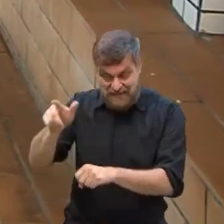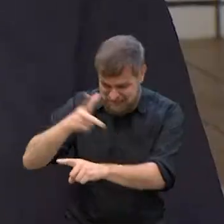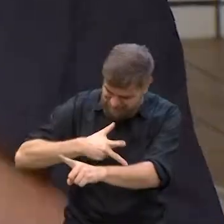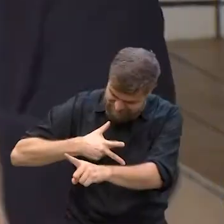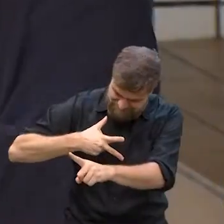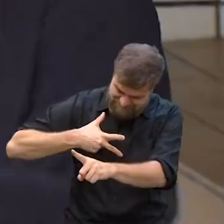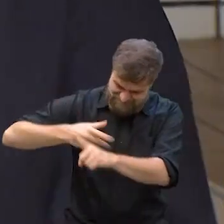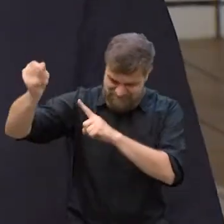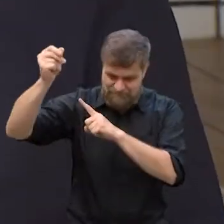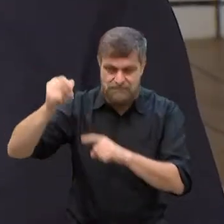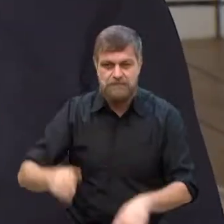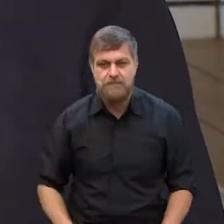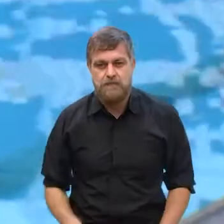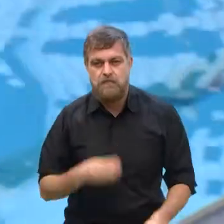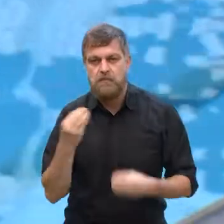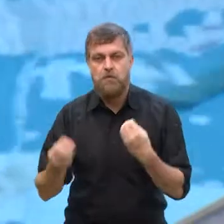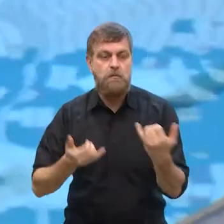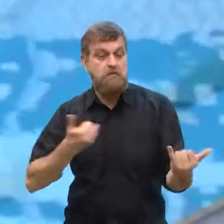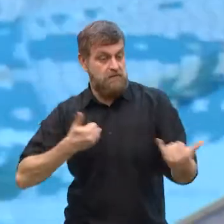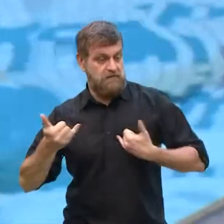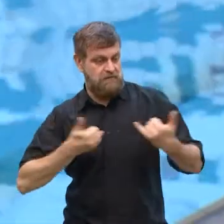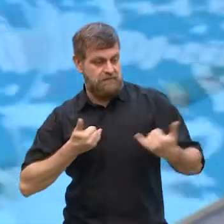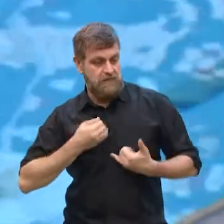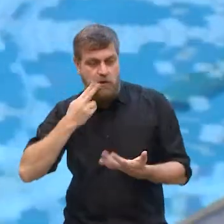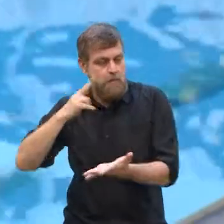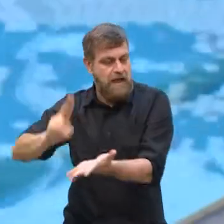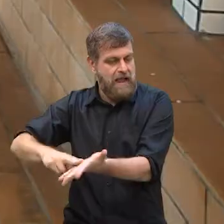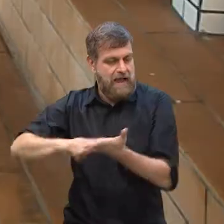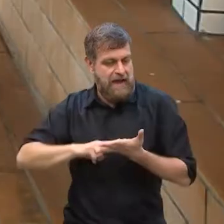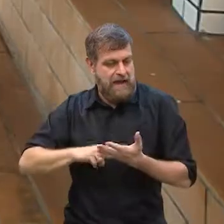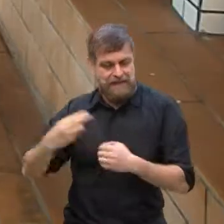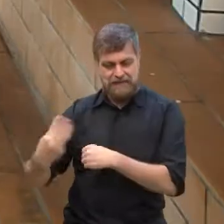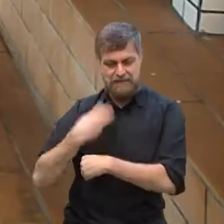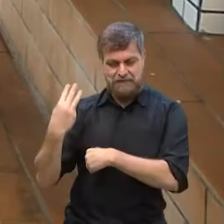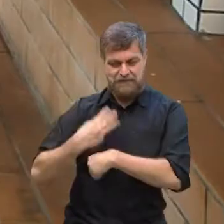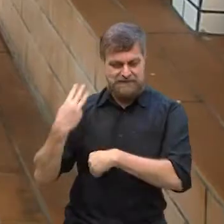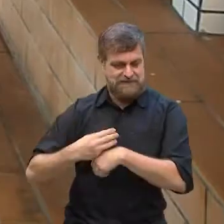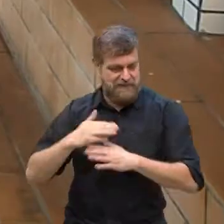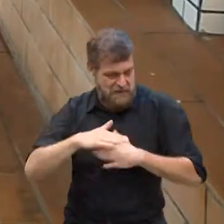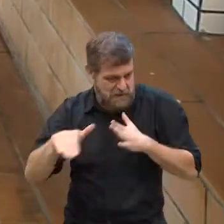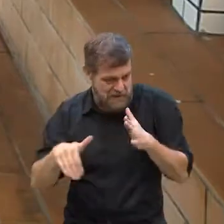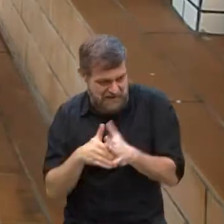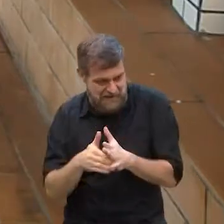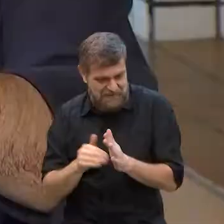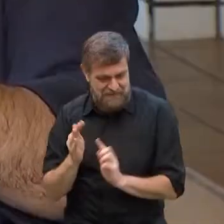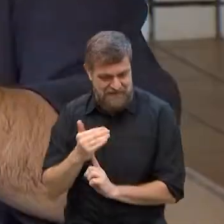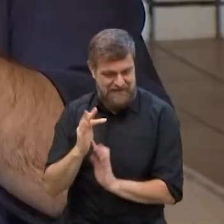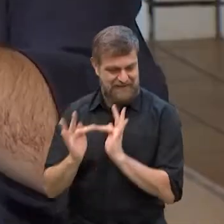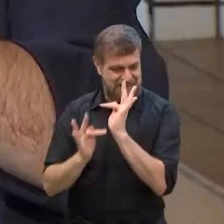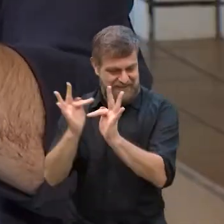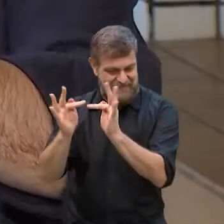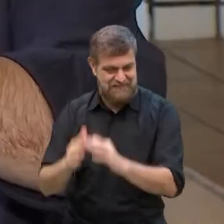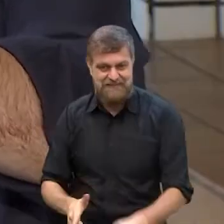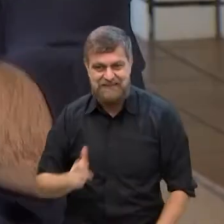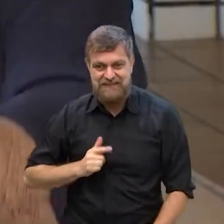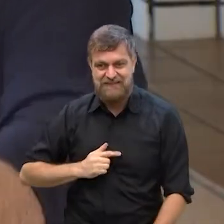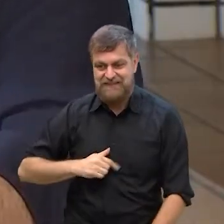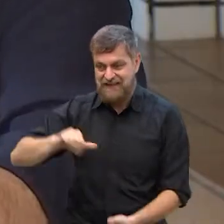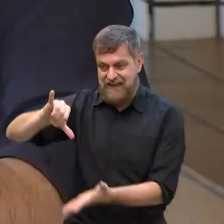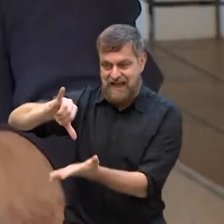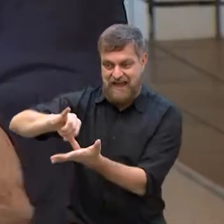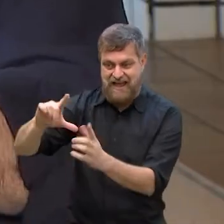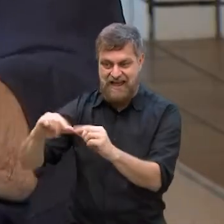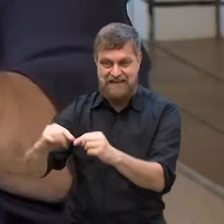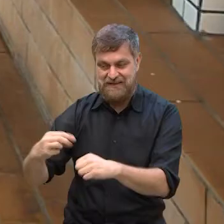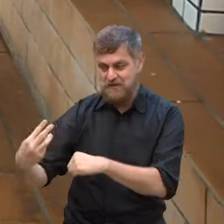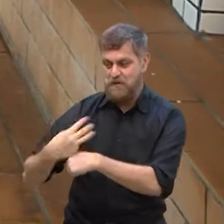Tóquio. Como que chegou essa notícia até você? É uma carta, é o WhatsApp, que hoje em dia é tudo tecnologia, é lá de Tóquio, você já